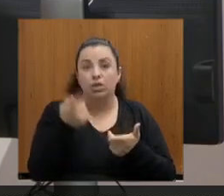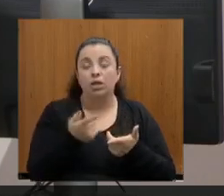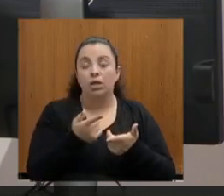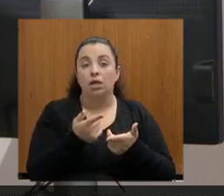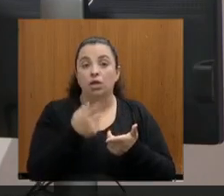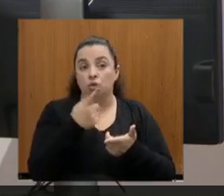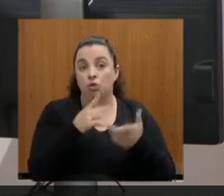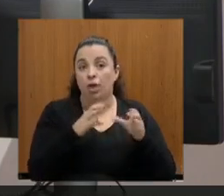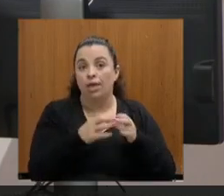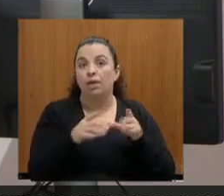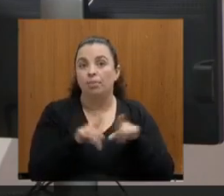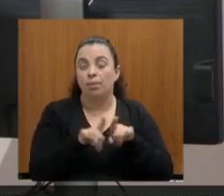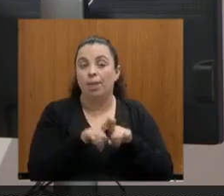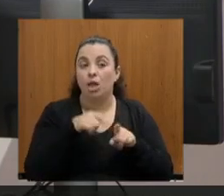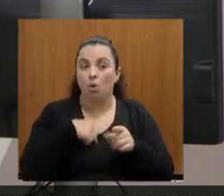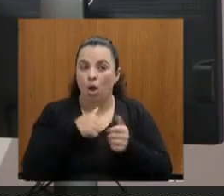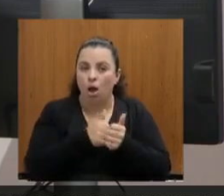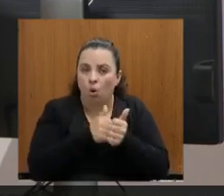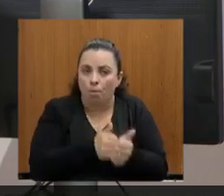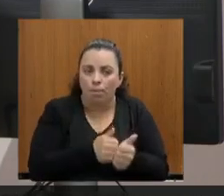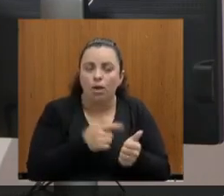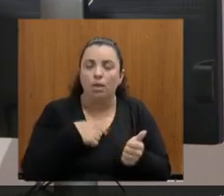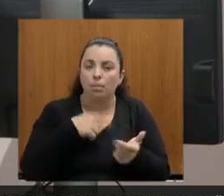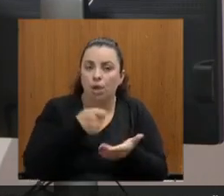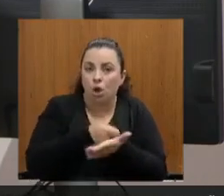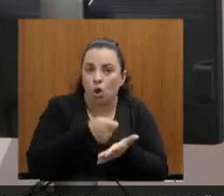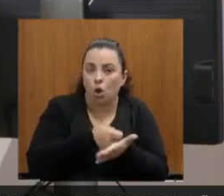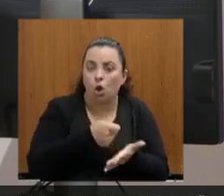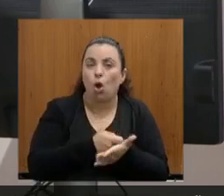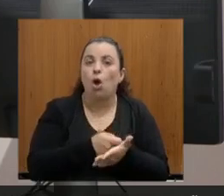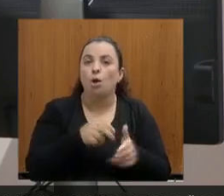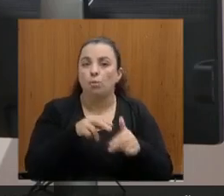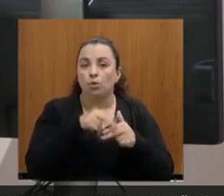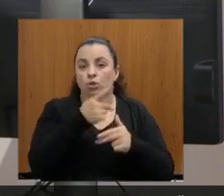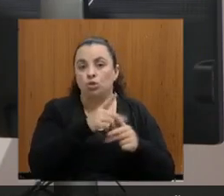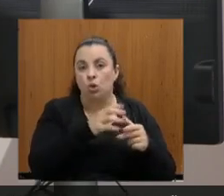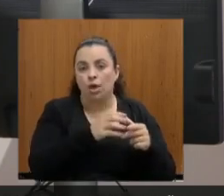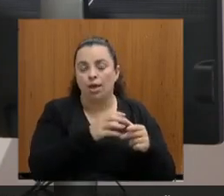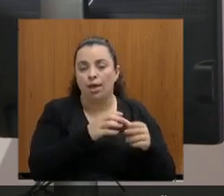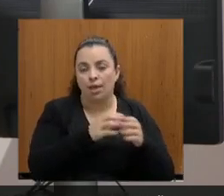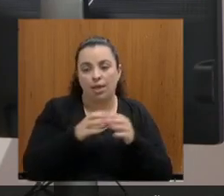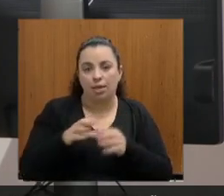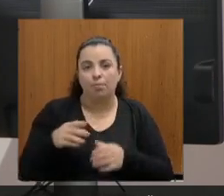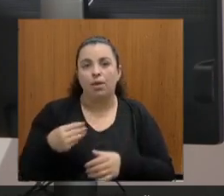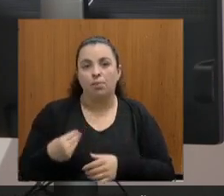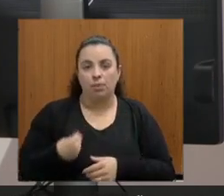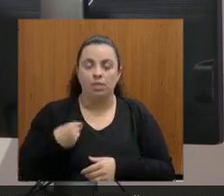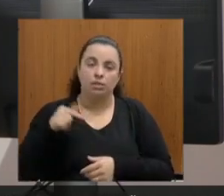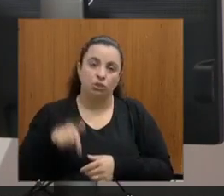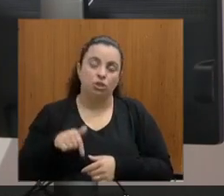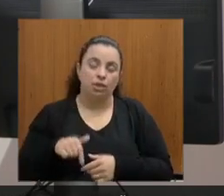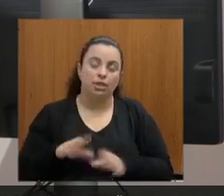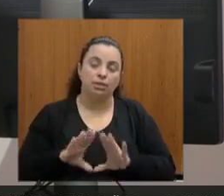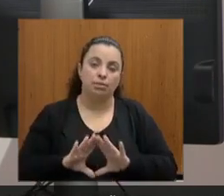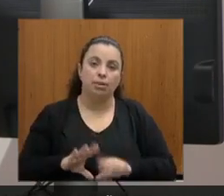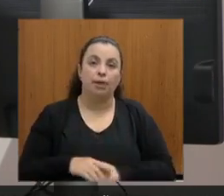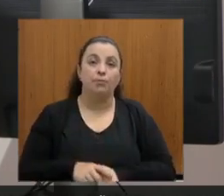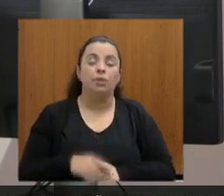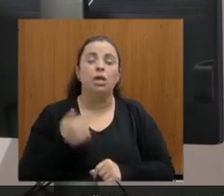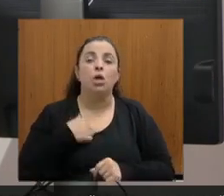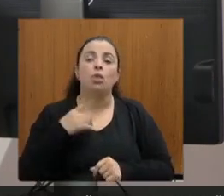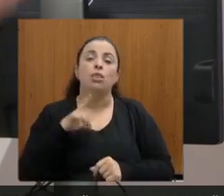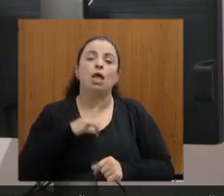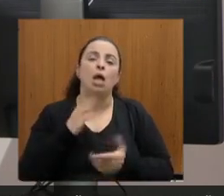cobro muito de perto né através da equipe que se faz presente aqui e eu tenho algumas indagações né eu vou